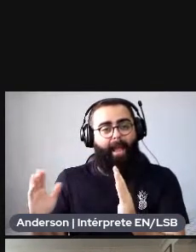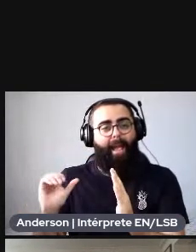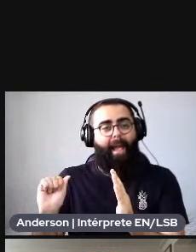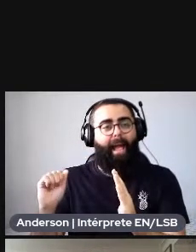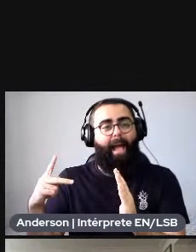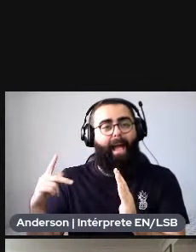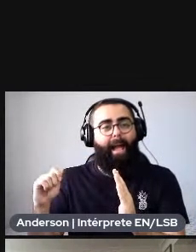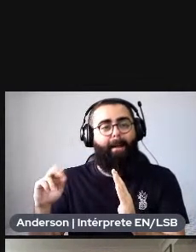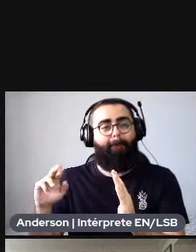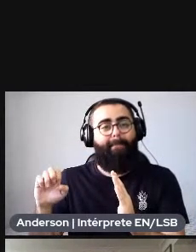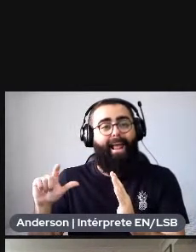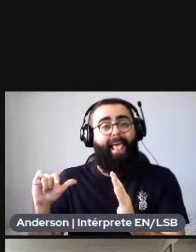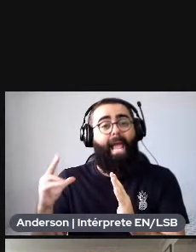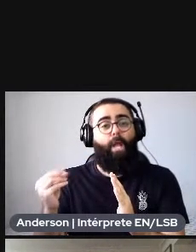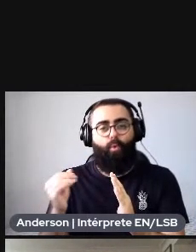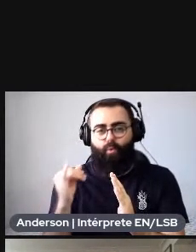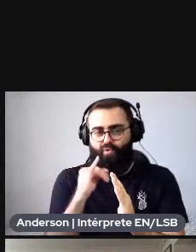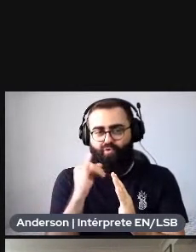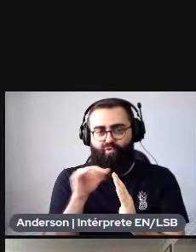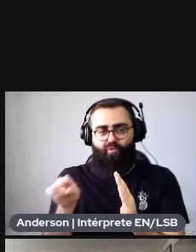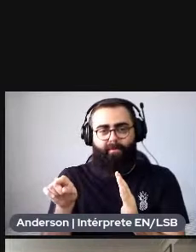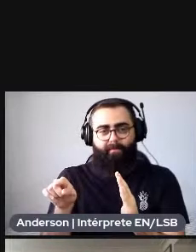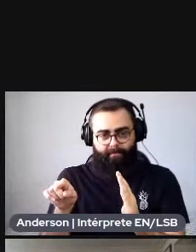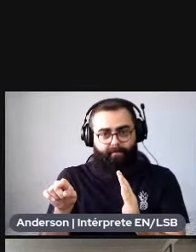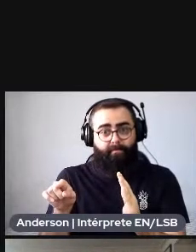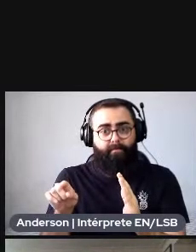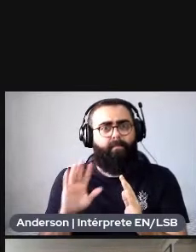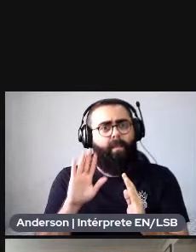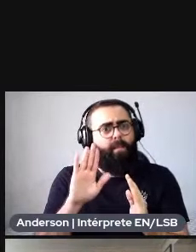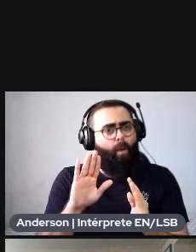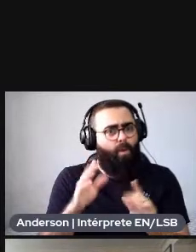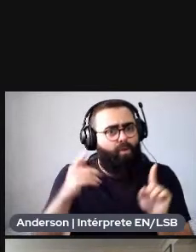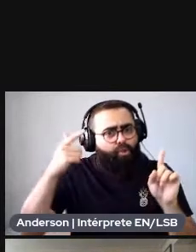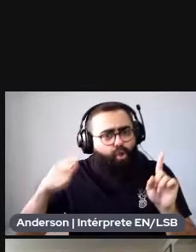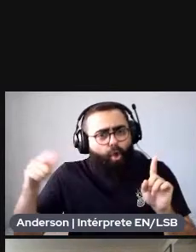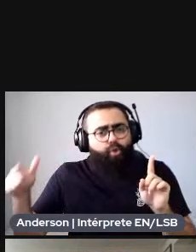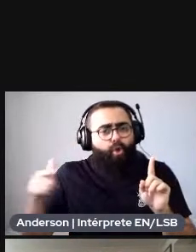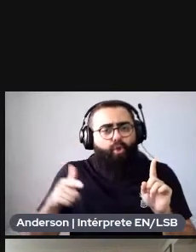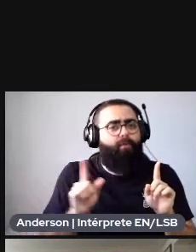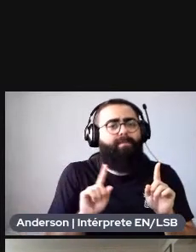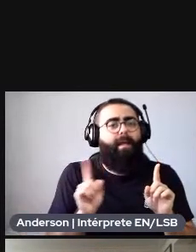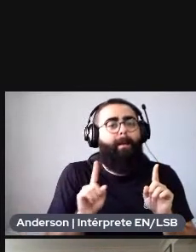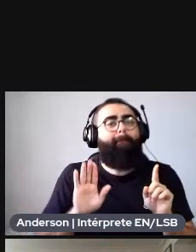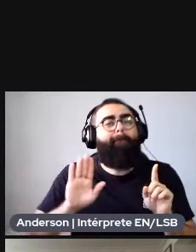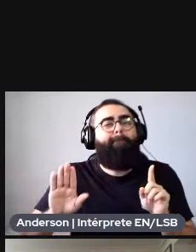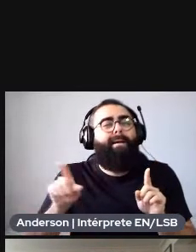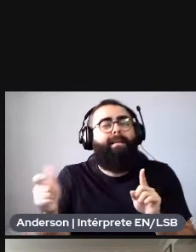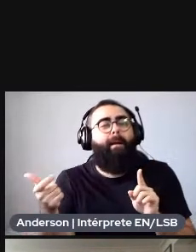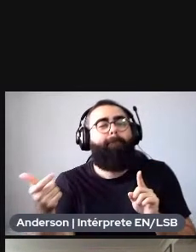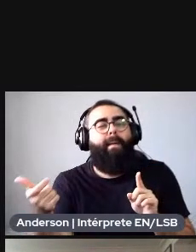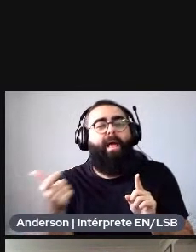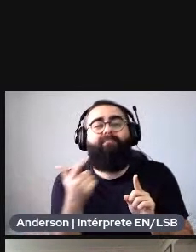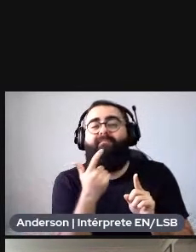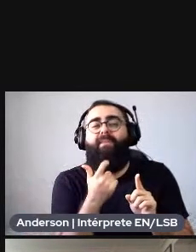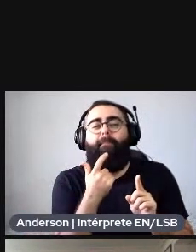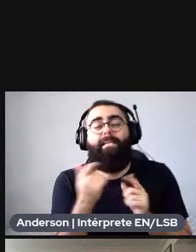dados, contabilizei apenas a repetição. Portanto, aqueles dados dizem respeito apenas à repetição daquele lexema fundamental para a